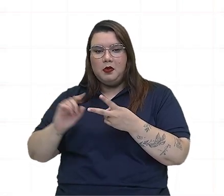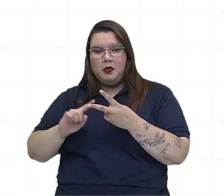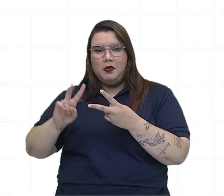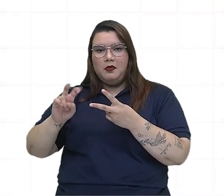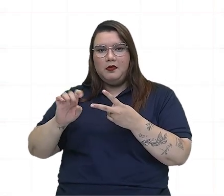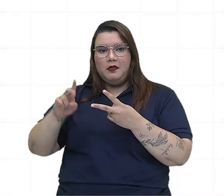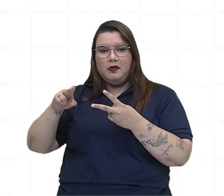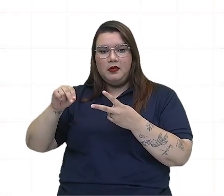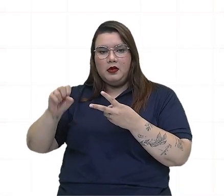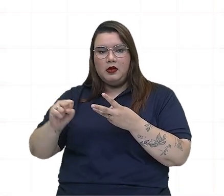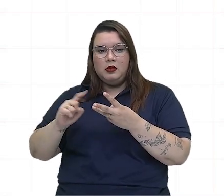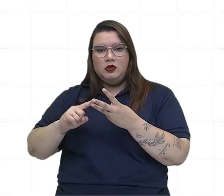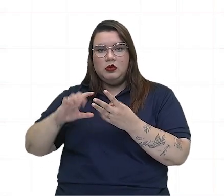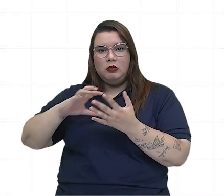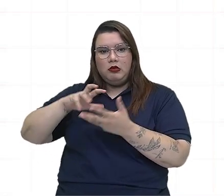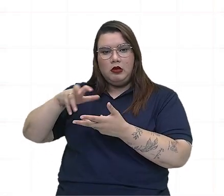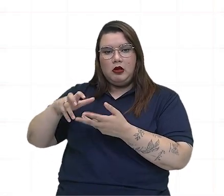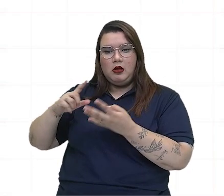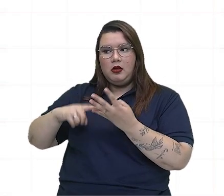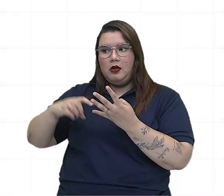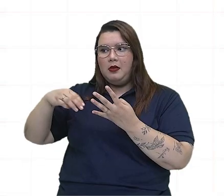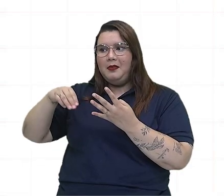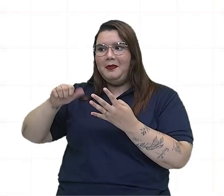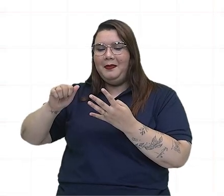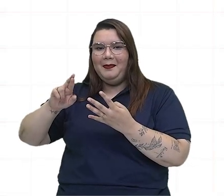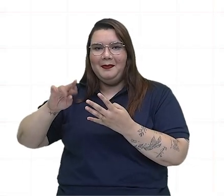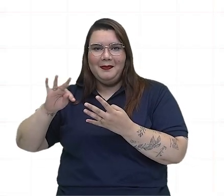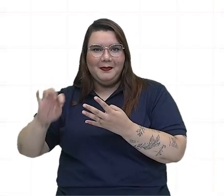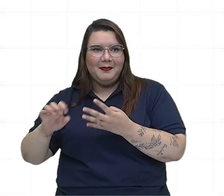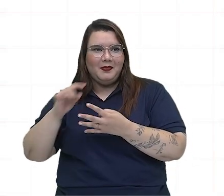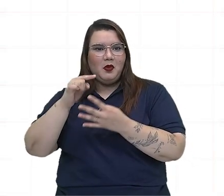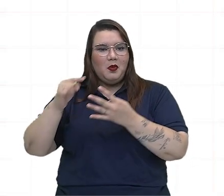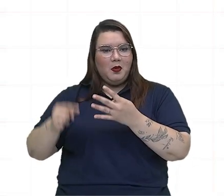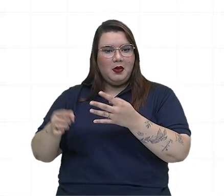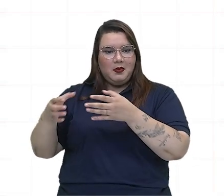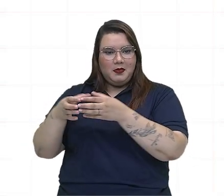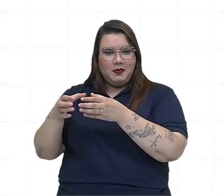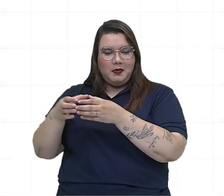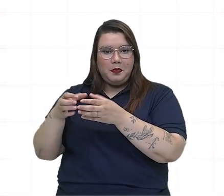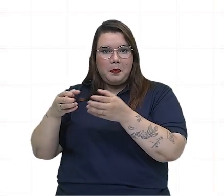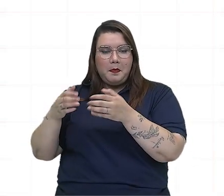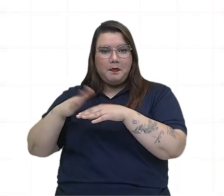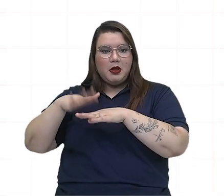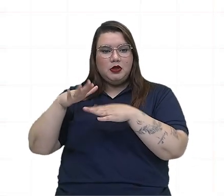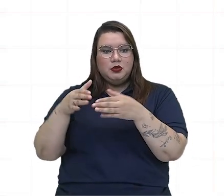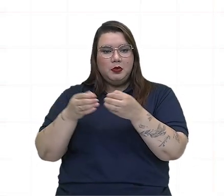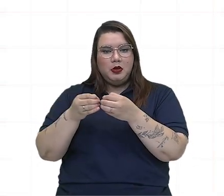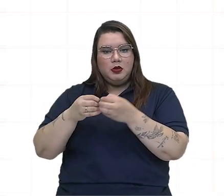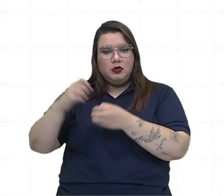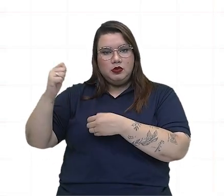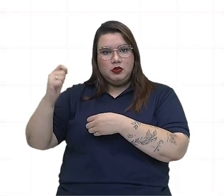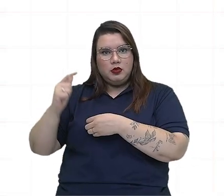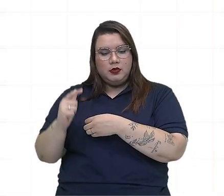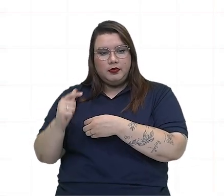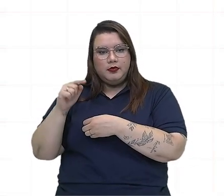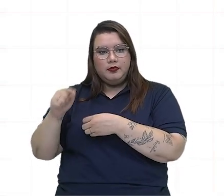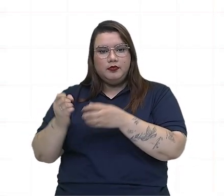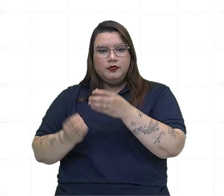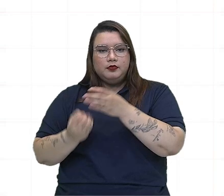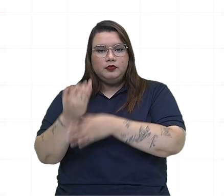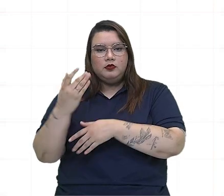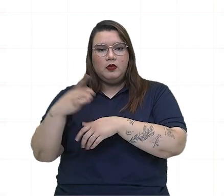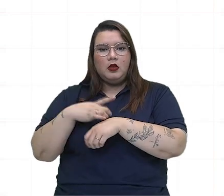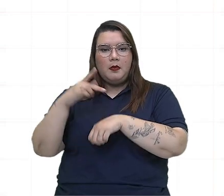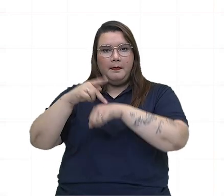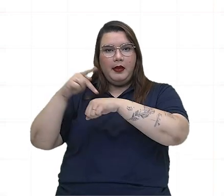Mercúrio, Vênus, Terra, Marte. Esses são os 4 primeiros, os 4 mais próximos do Sol, e eles